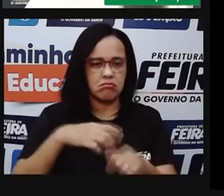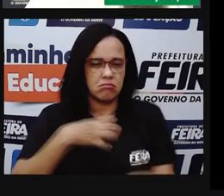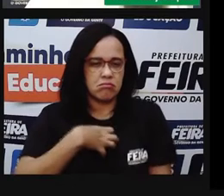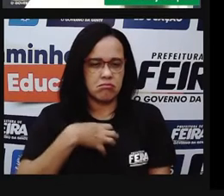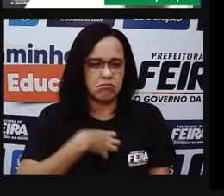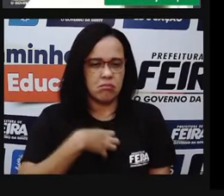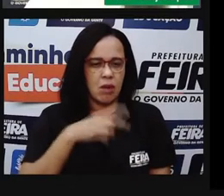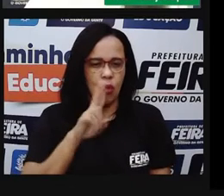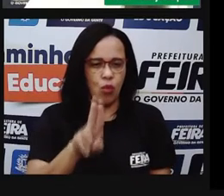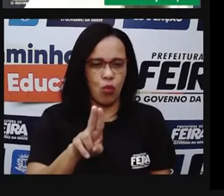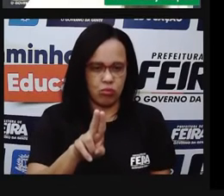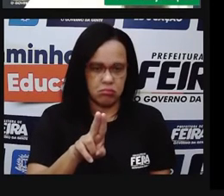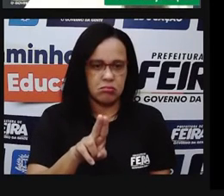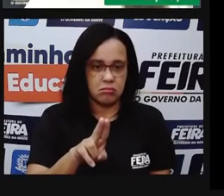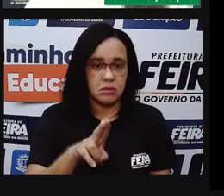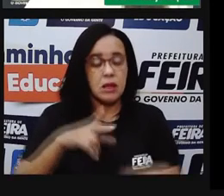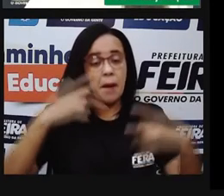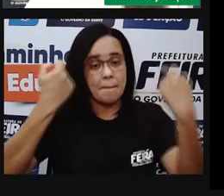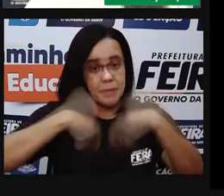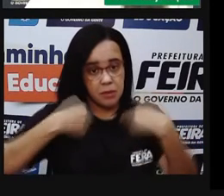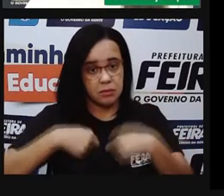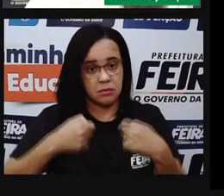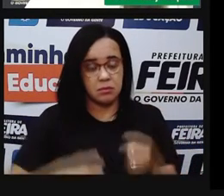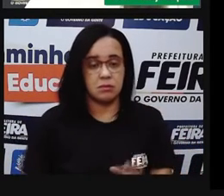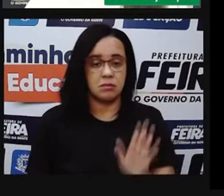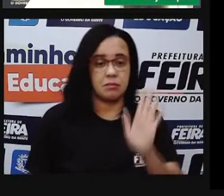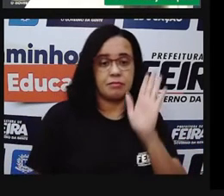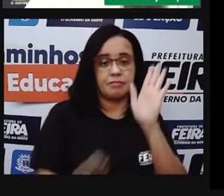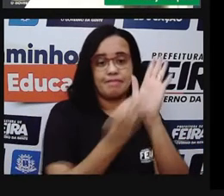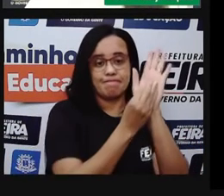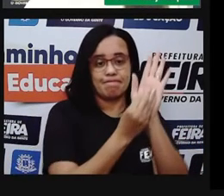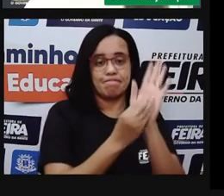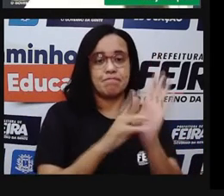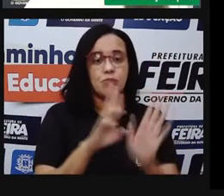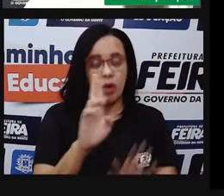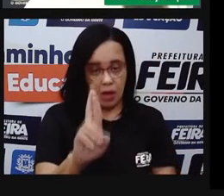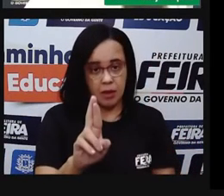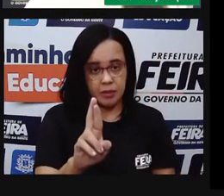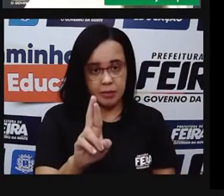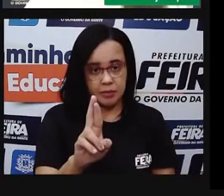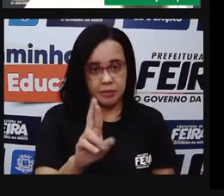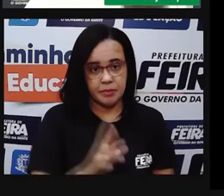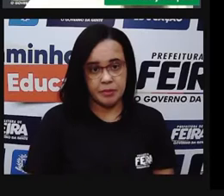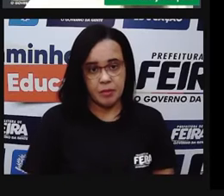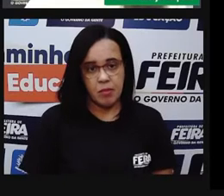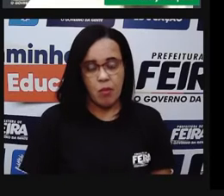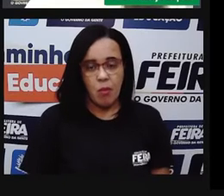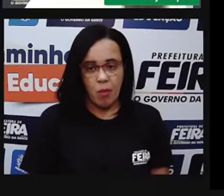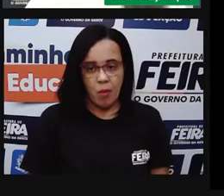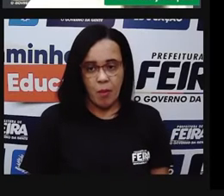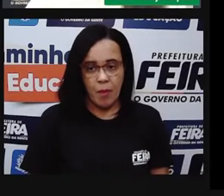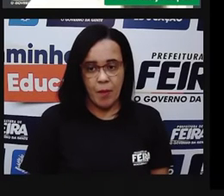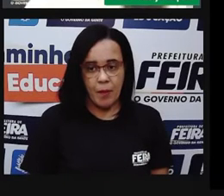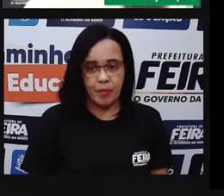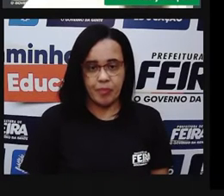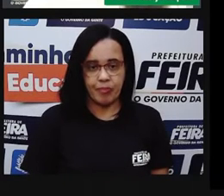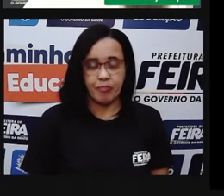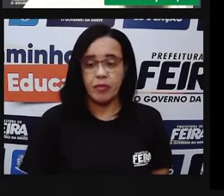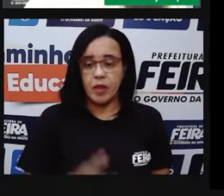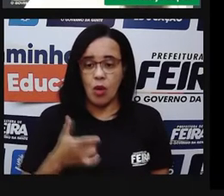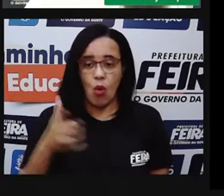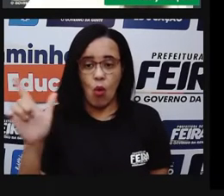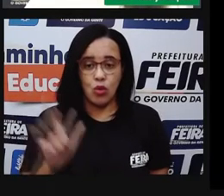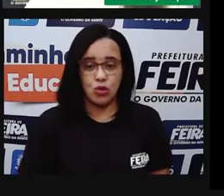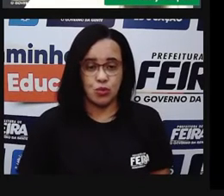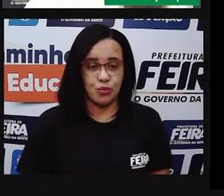boto o re para ficar professor. Lá embaixo, eu tenho o nome forró. A